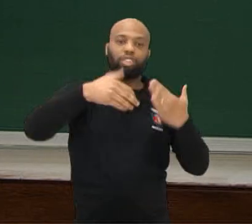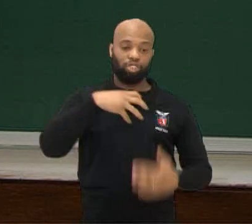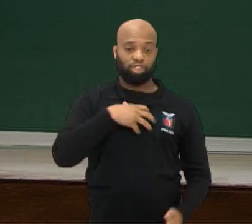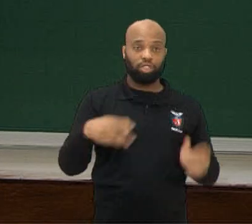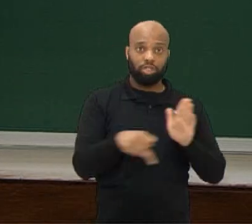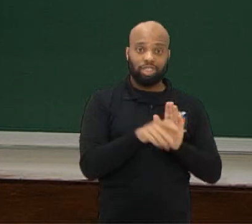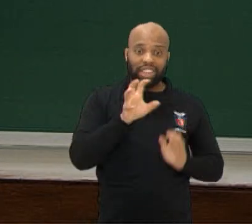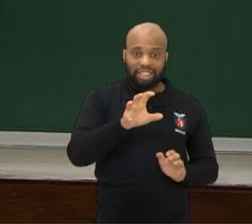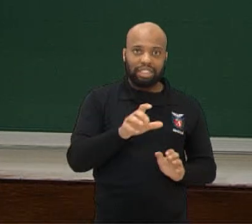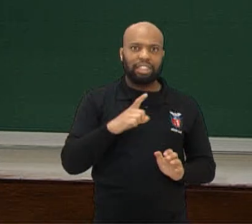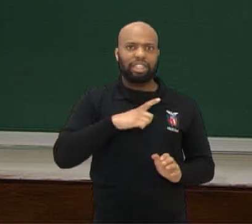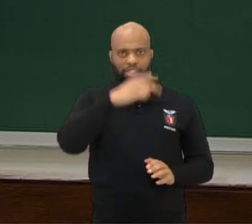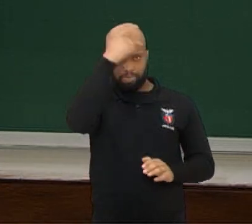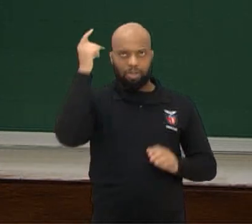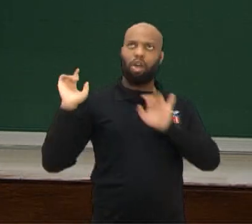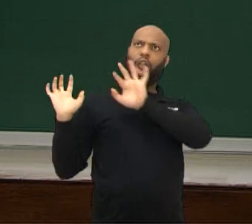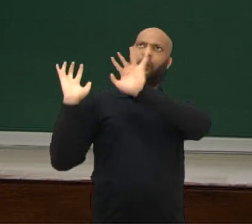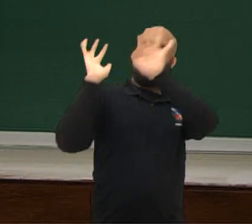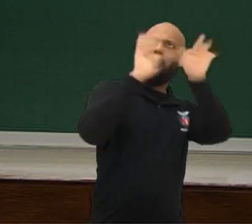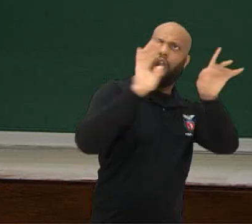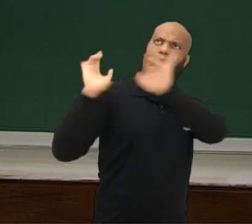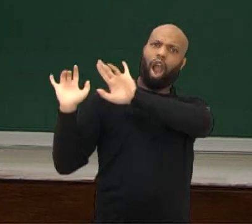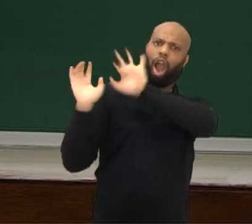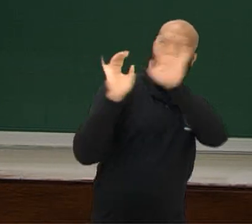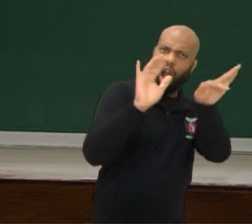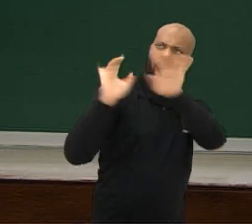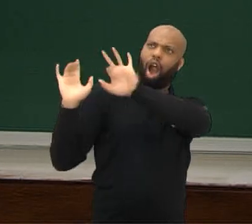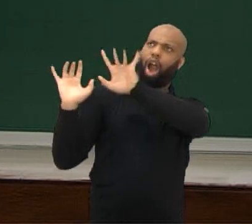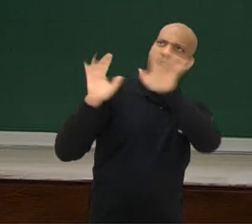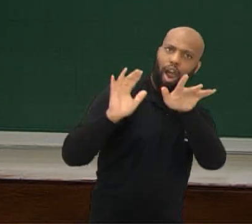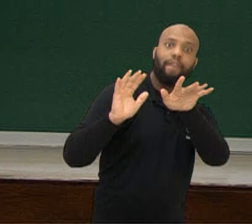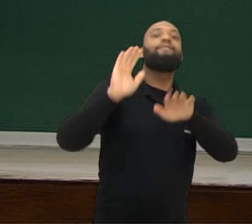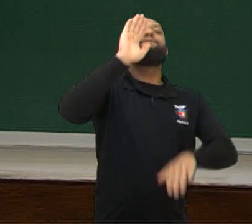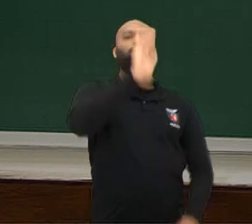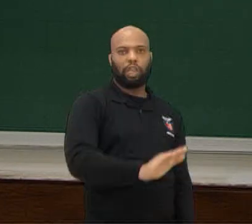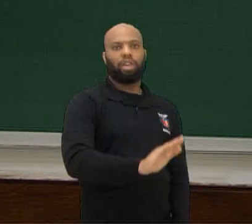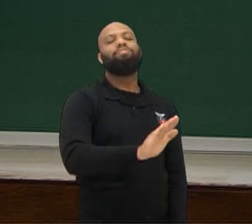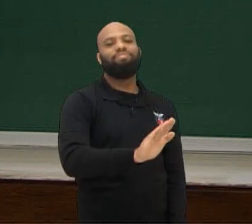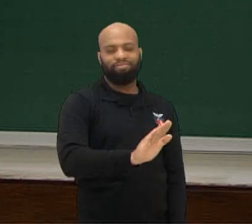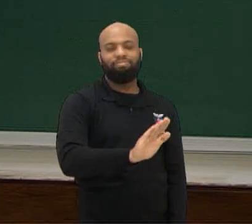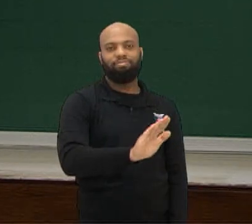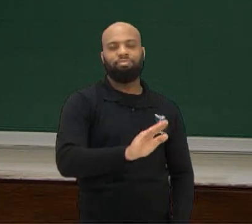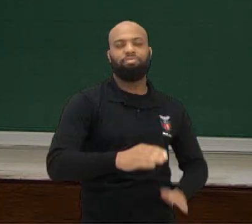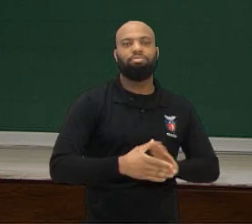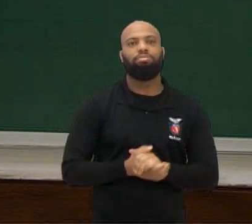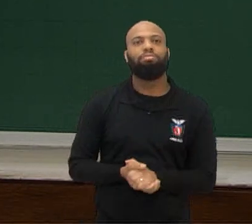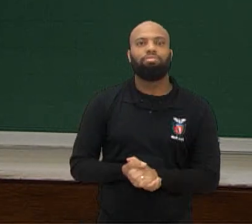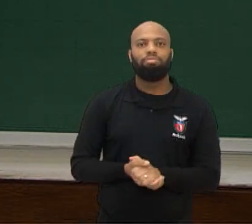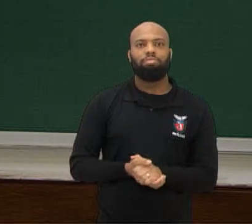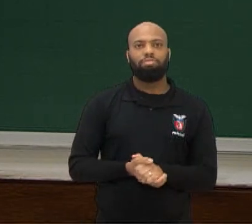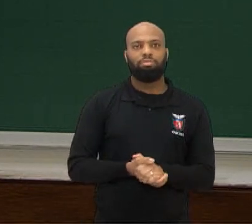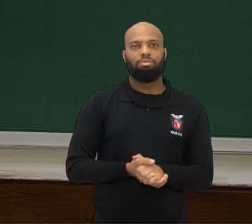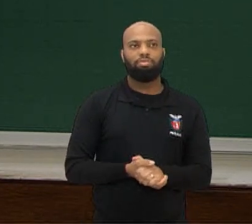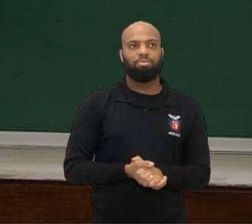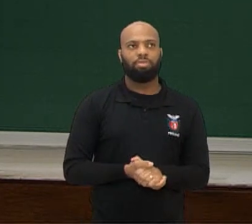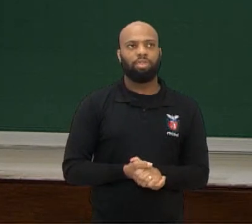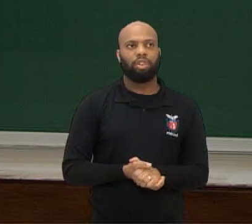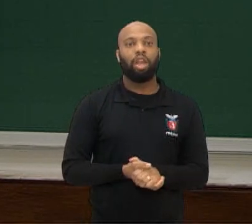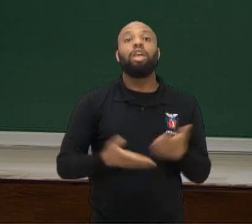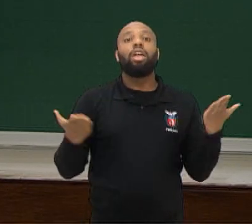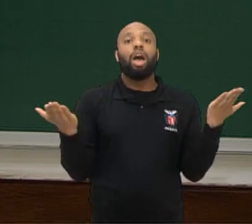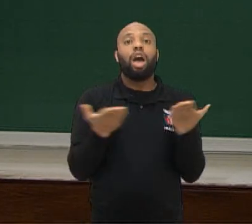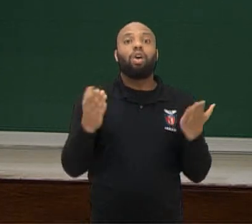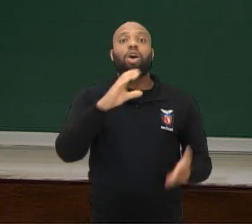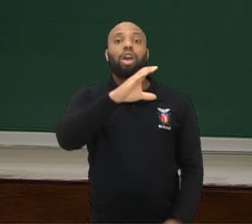maior concentração de população. Que as pessoas fossem para lá e se fixassem nessas áreas, certo? E na